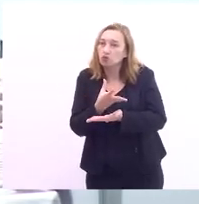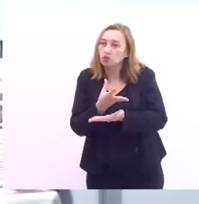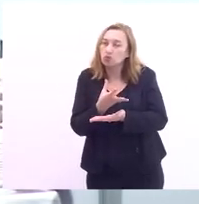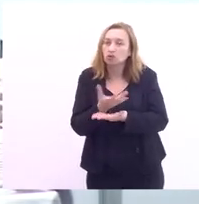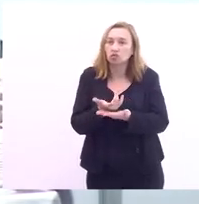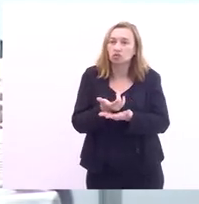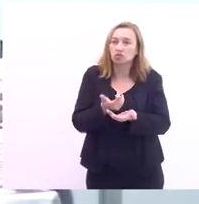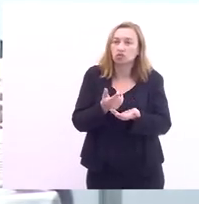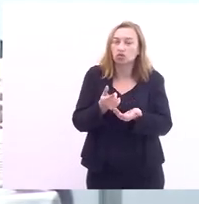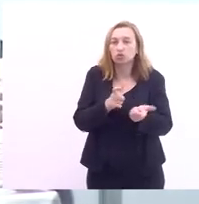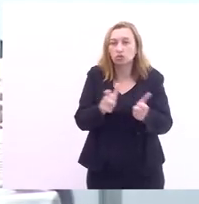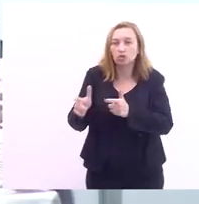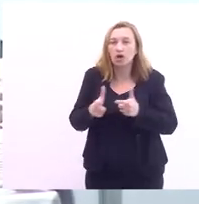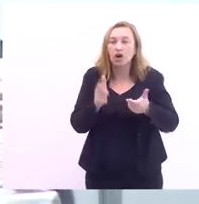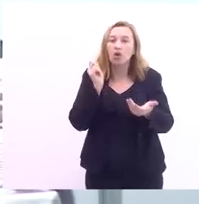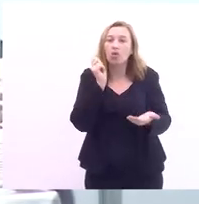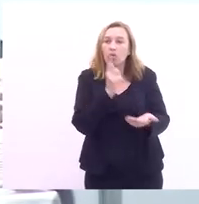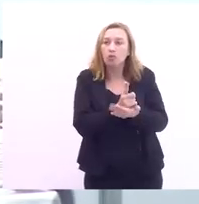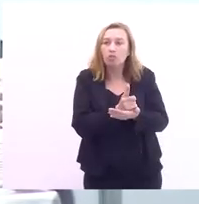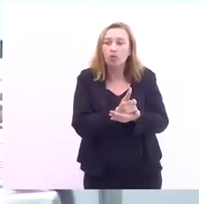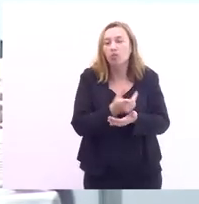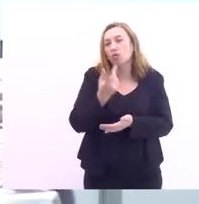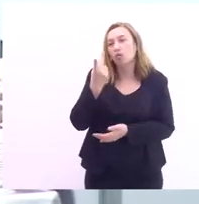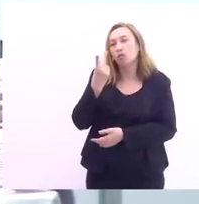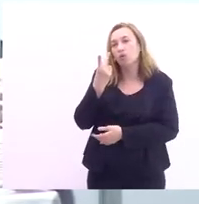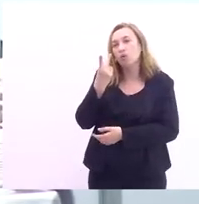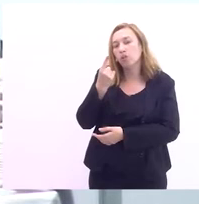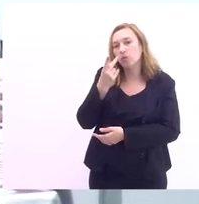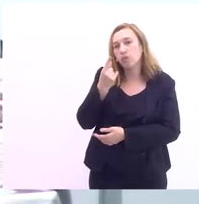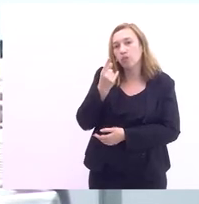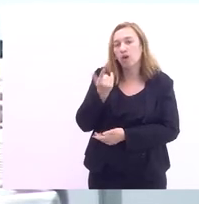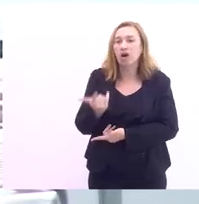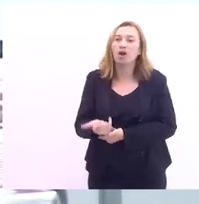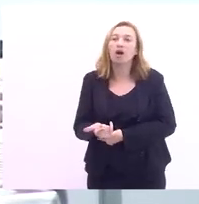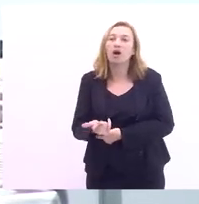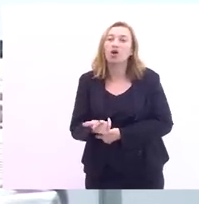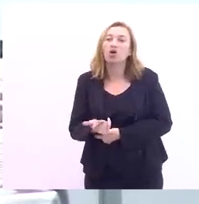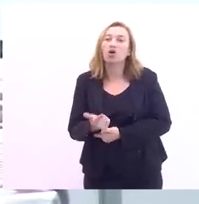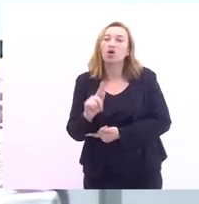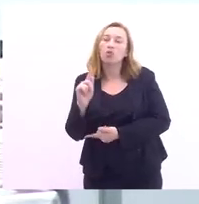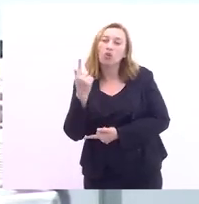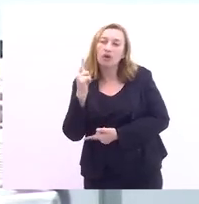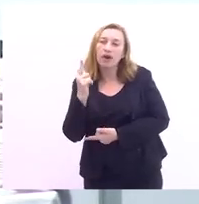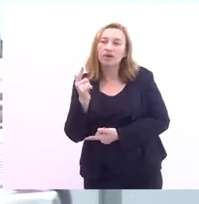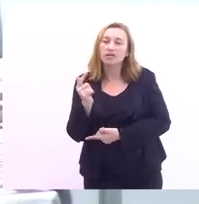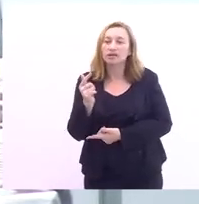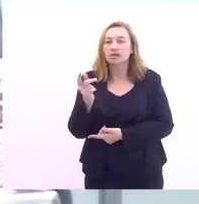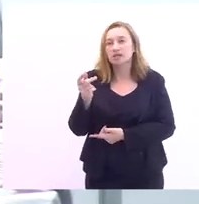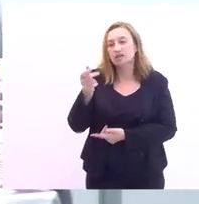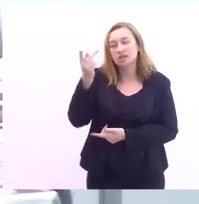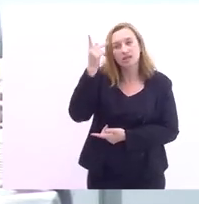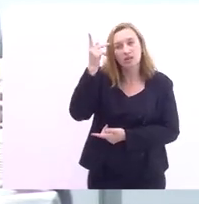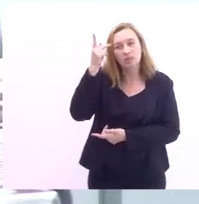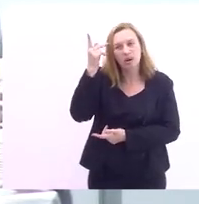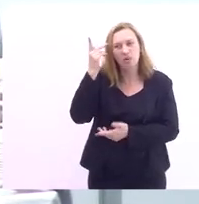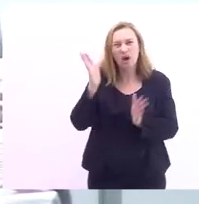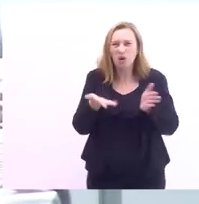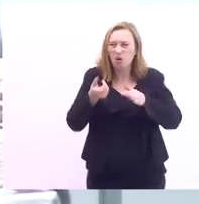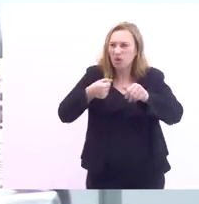Ceará, comprou o Goiás, comprou recentemente São Paulo. Agora, para